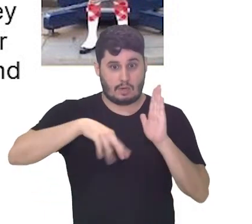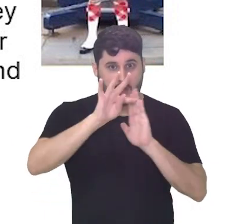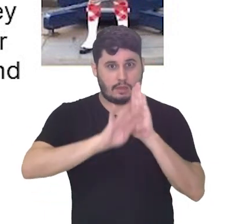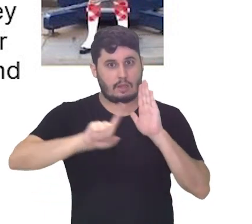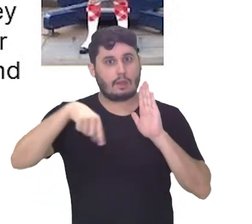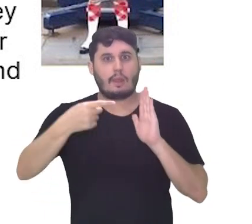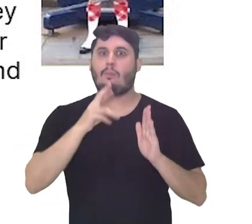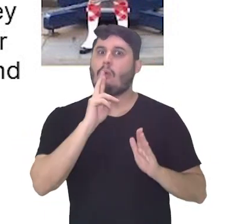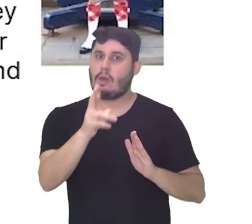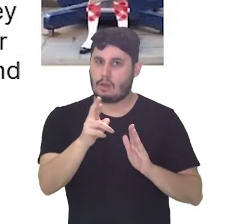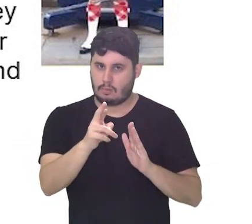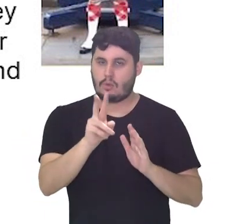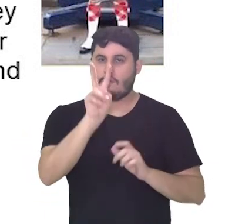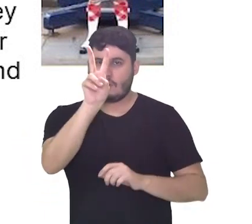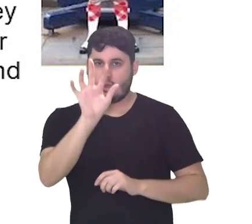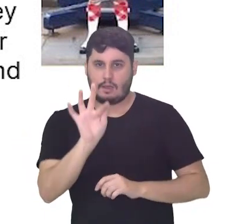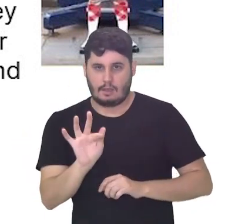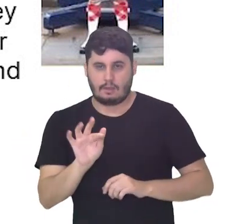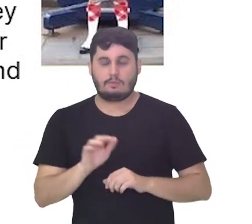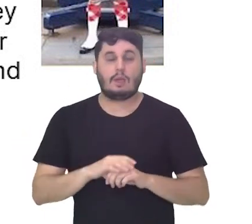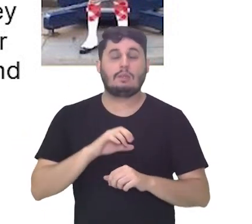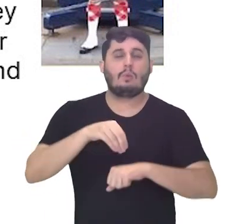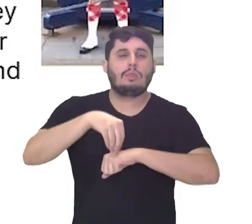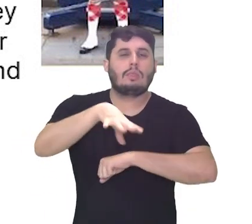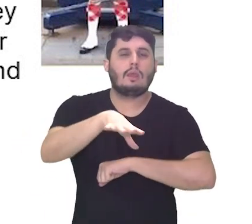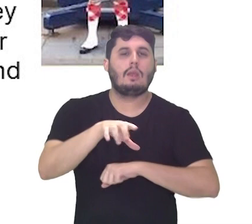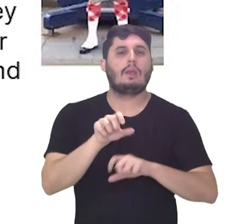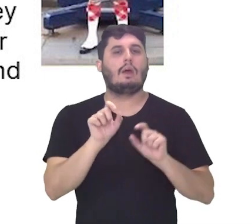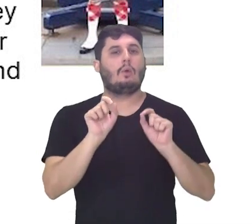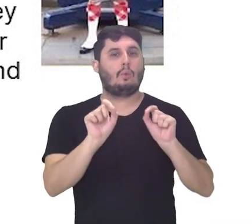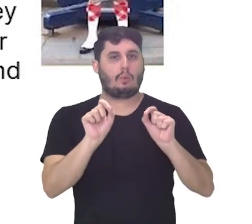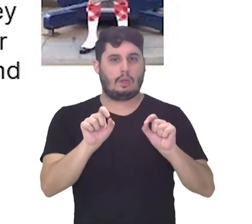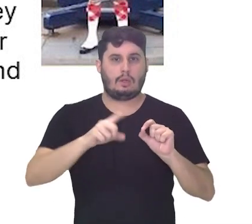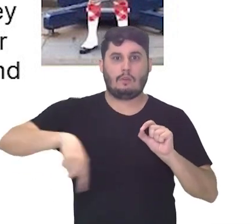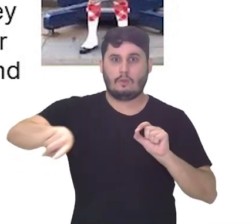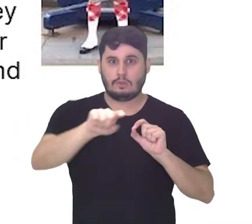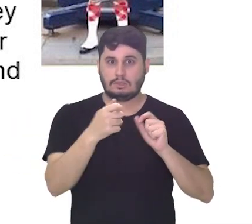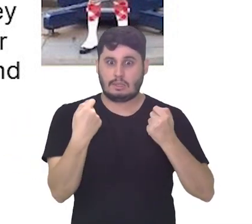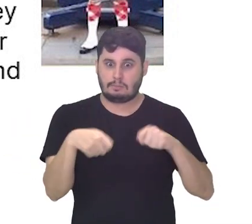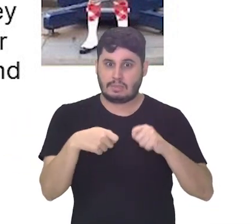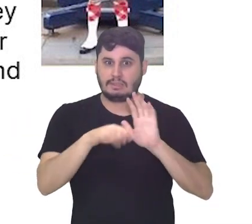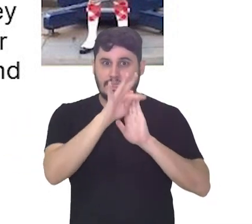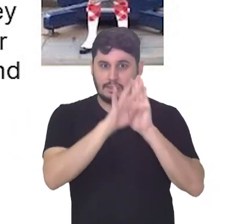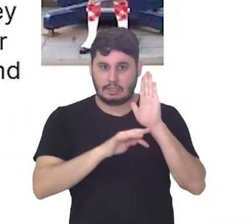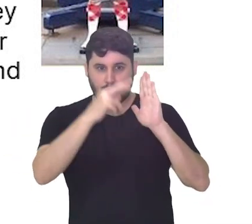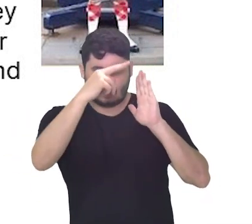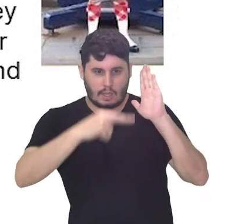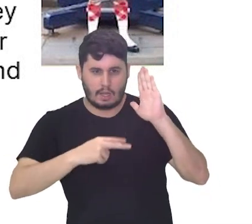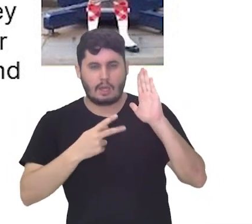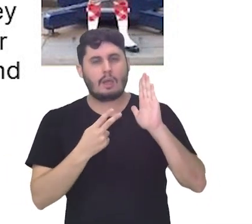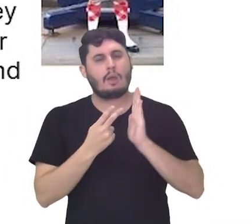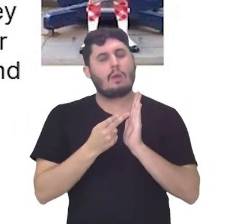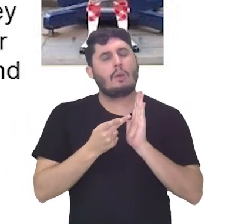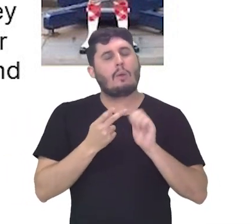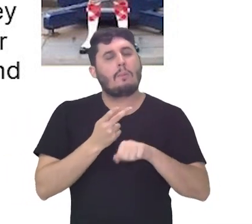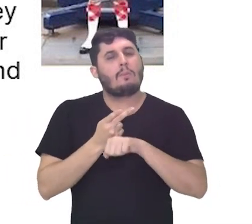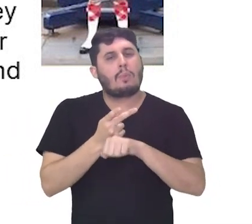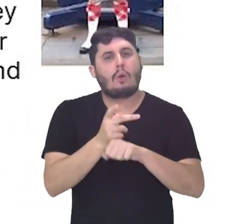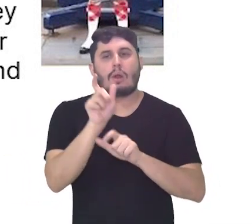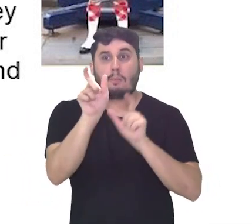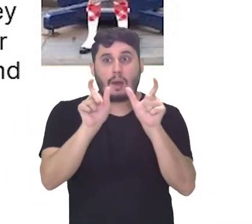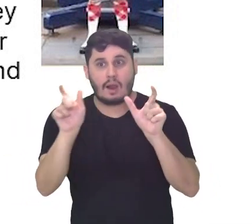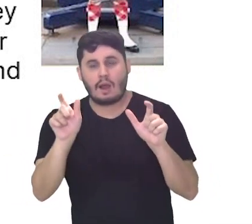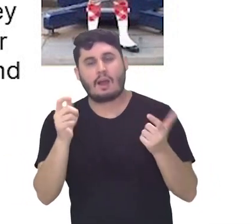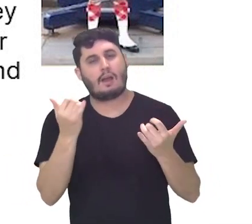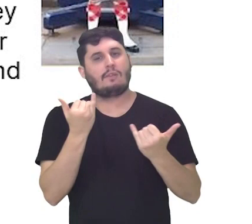eu dou a vocês é justamente essa. Procurar por tudo que eu disse a vocês, aquelas dicas, e com isso vocês